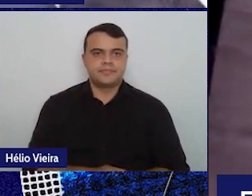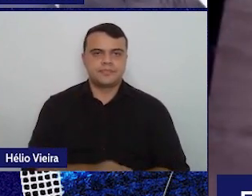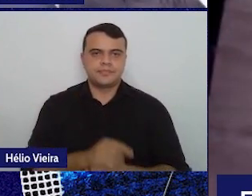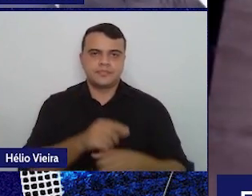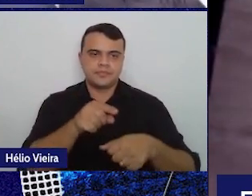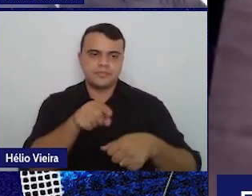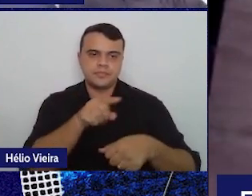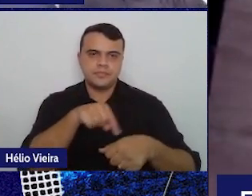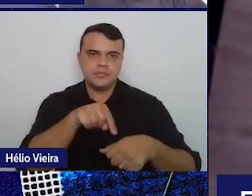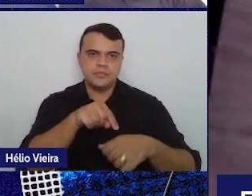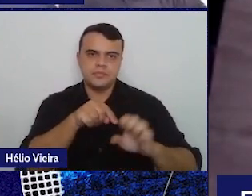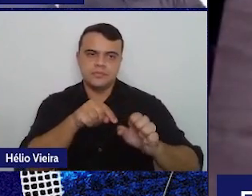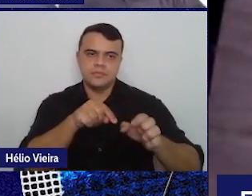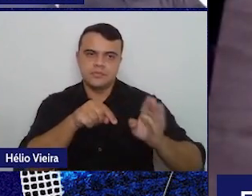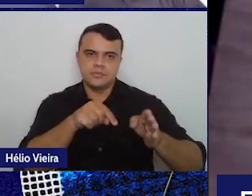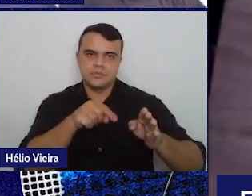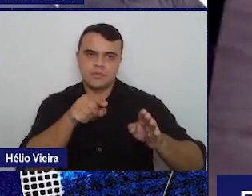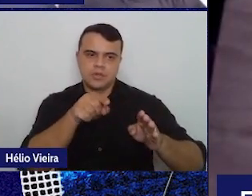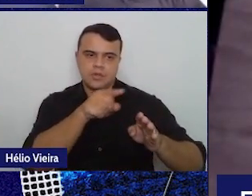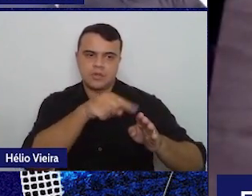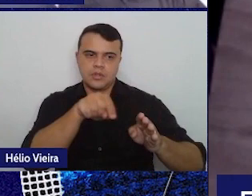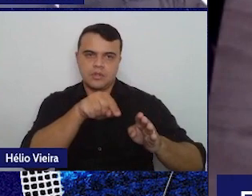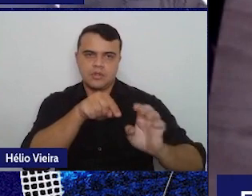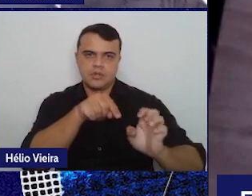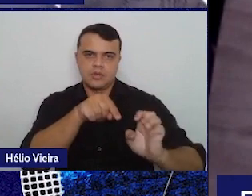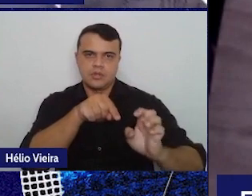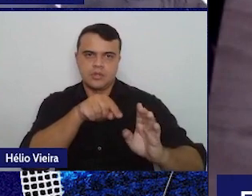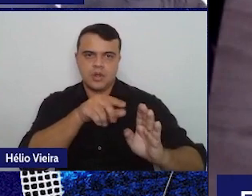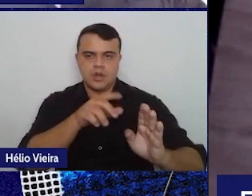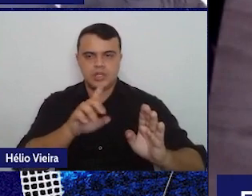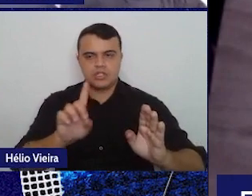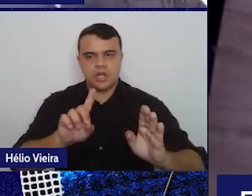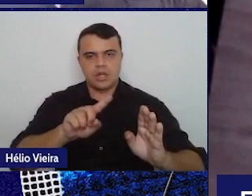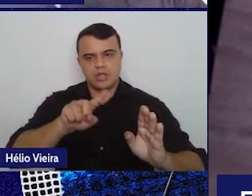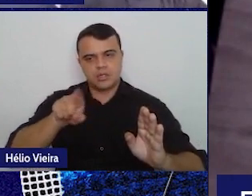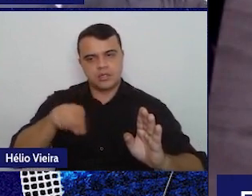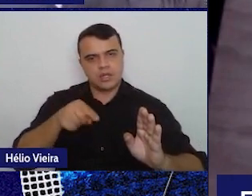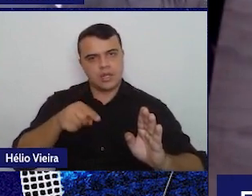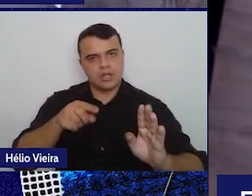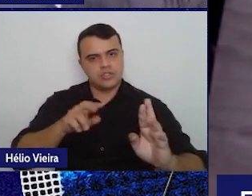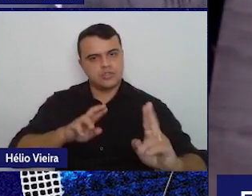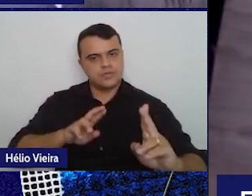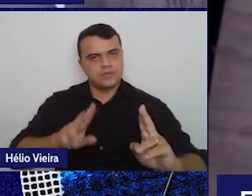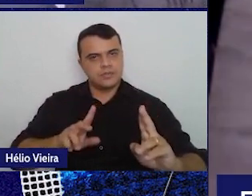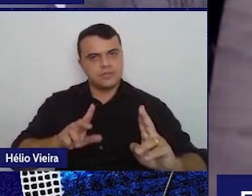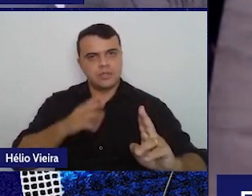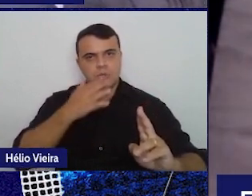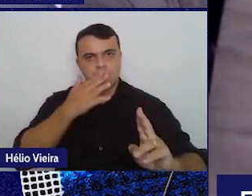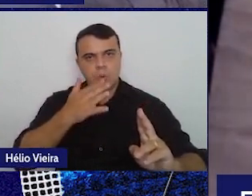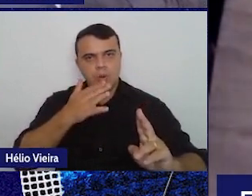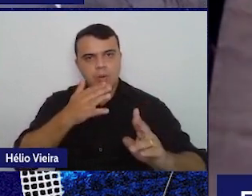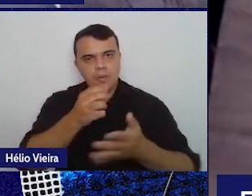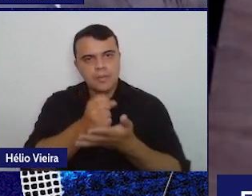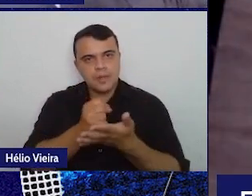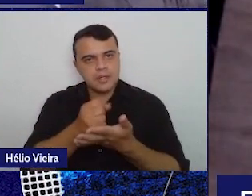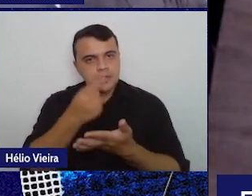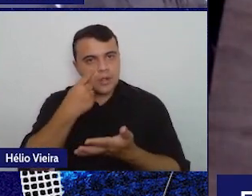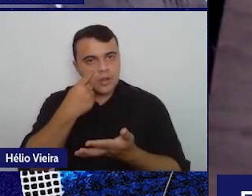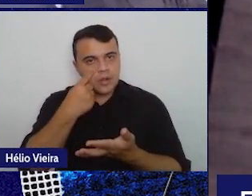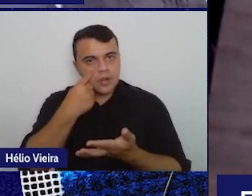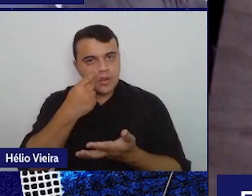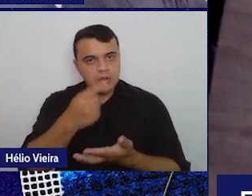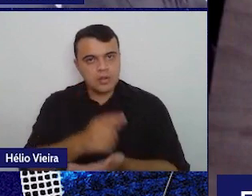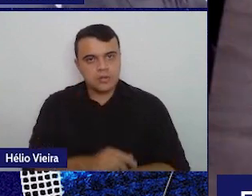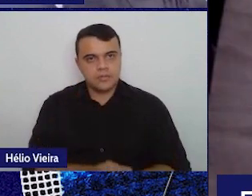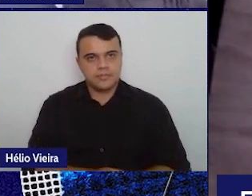para a esquerda, então a barriguinha desse aqui vai estar para a direita. E qual que é o ponto base aqui? Eu vou,